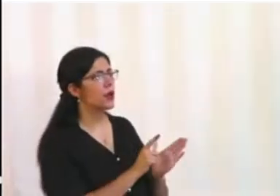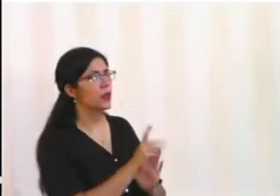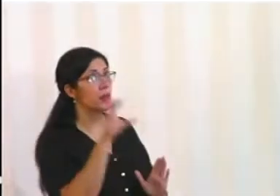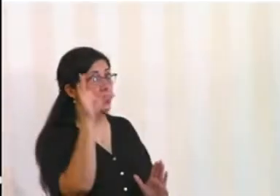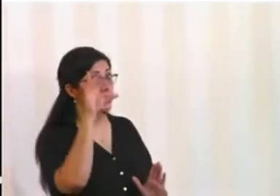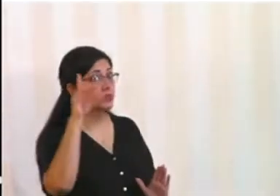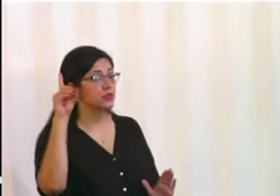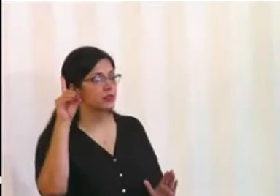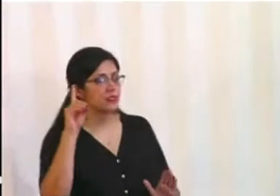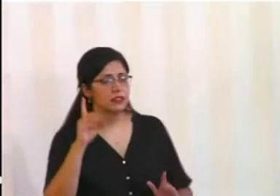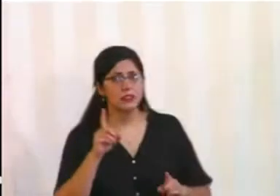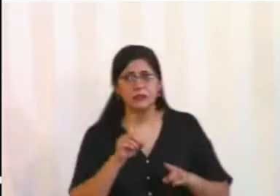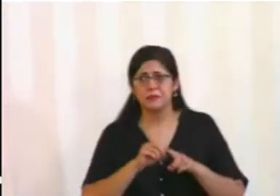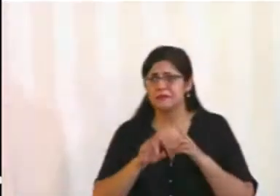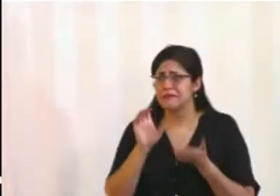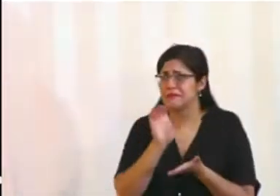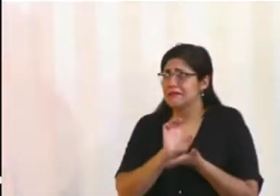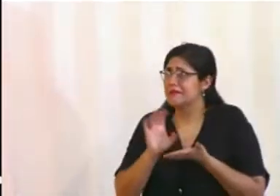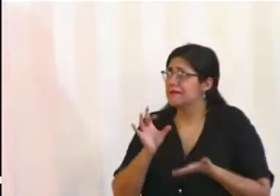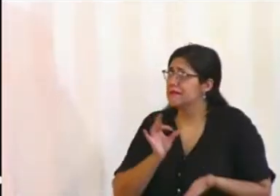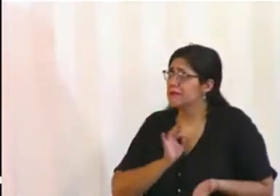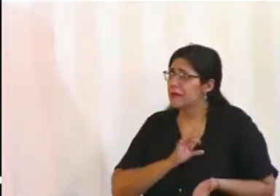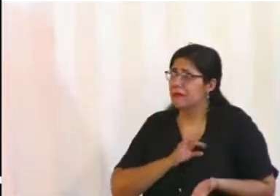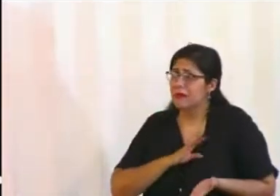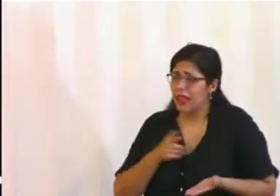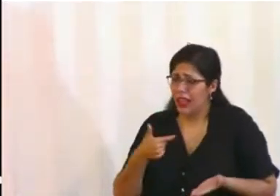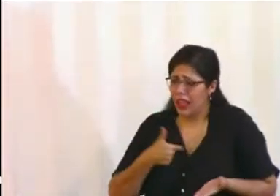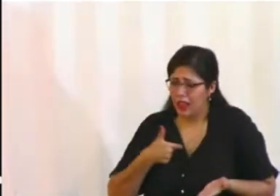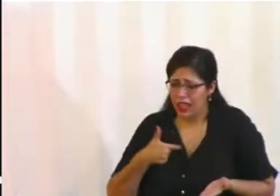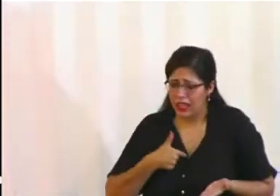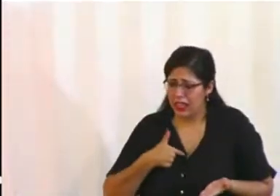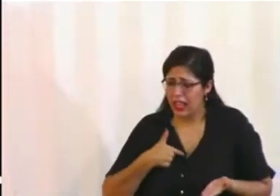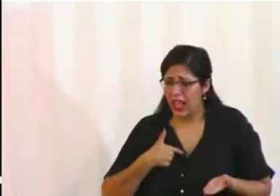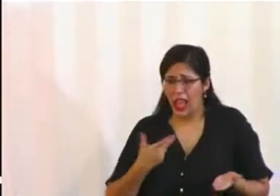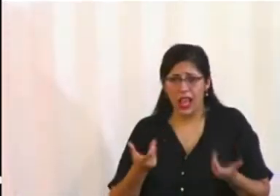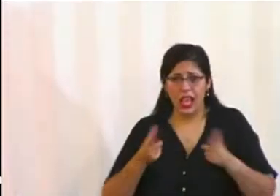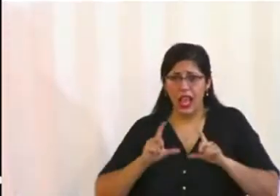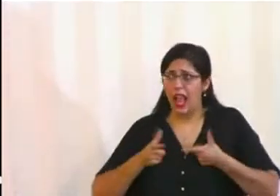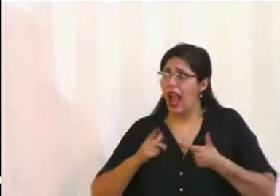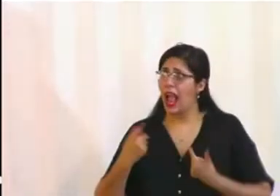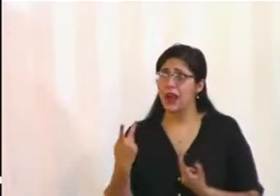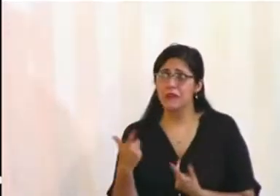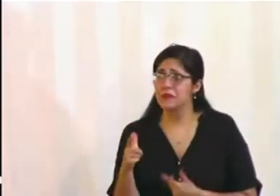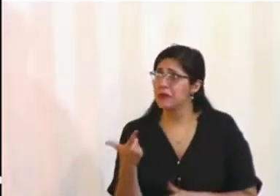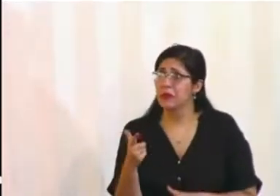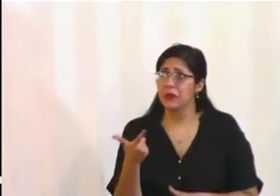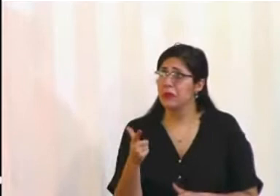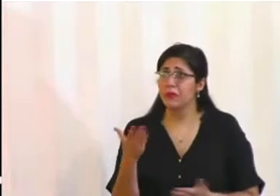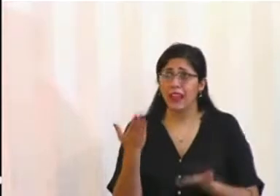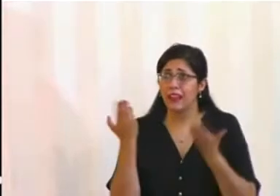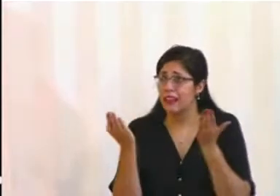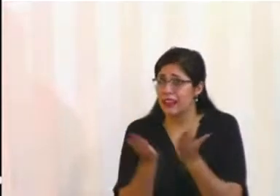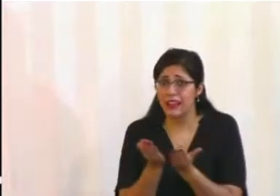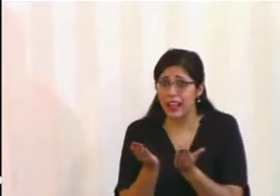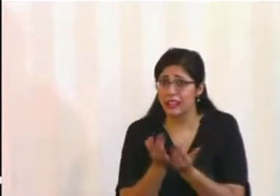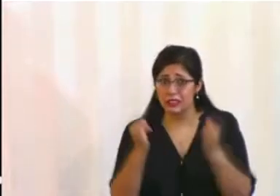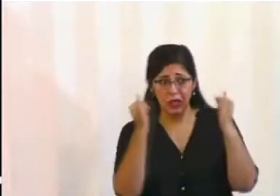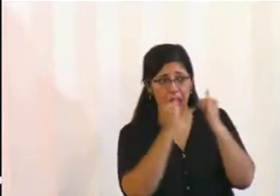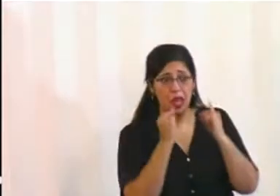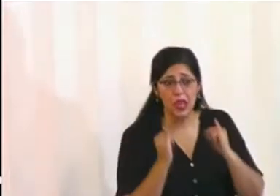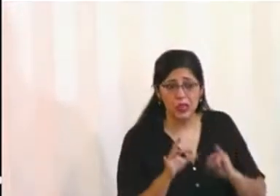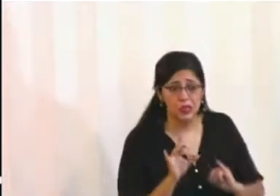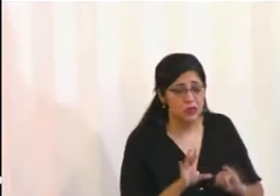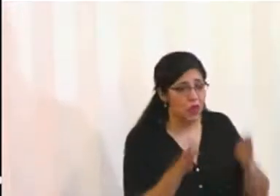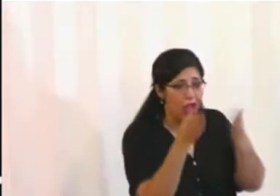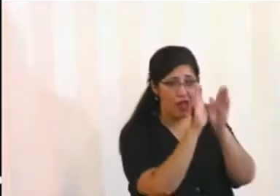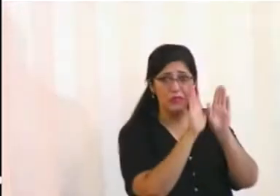os filhos de Israel deixaram a tua aliança, derribaram os teus altares e mataram os teus profetas à espada. E